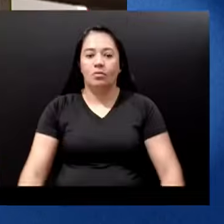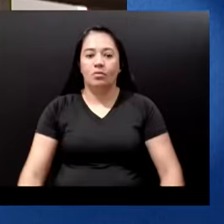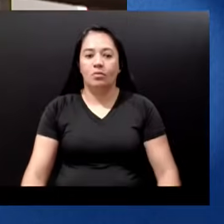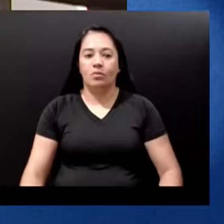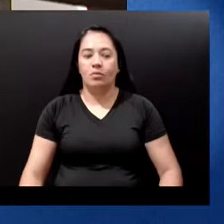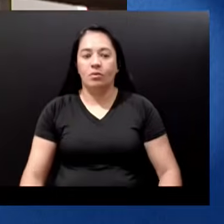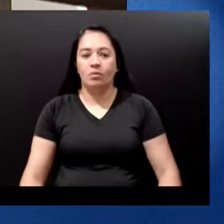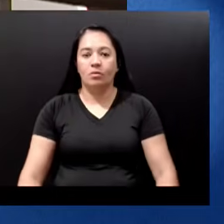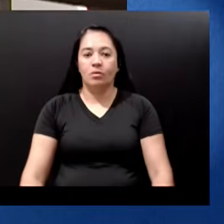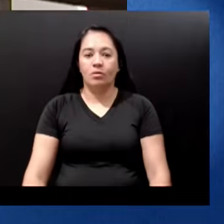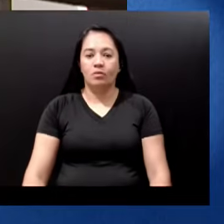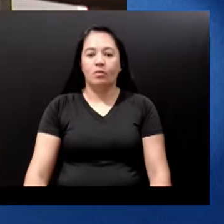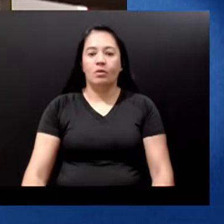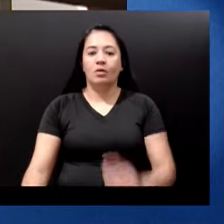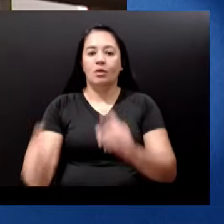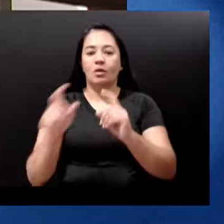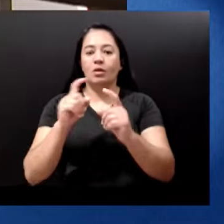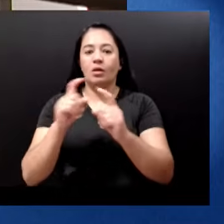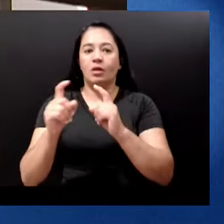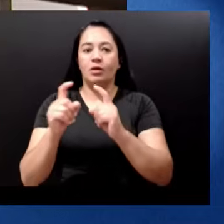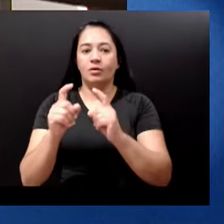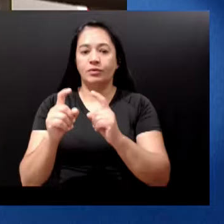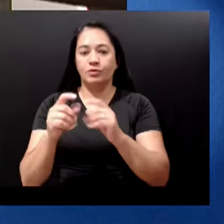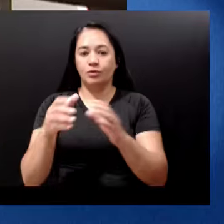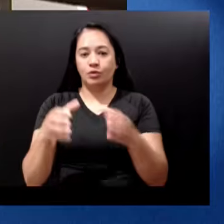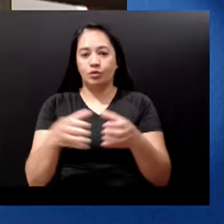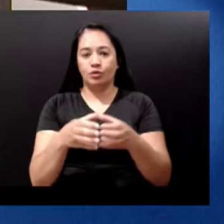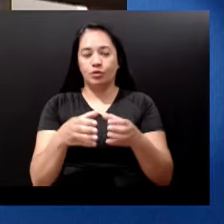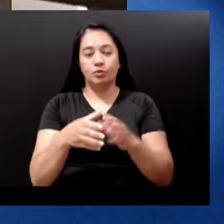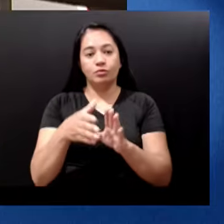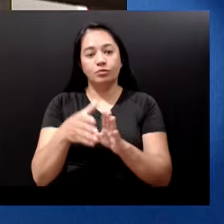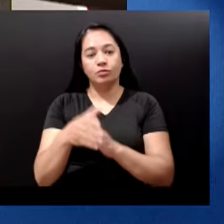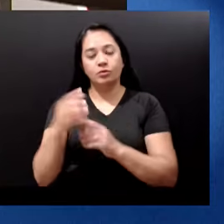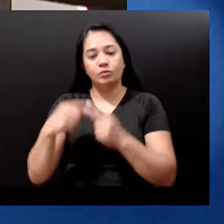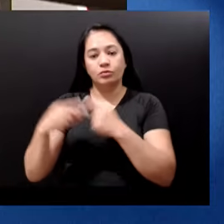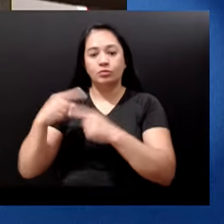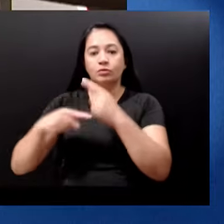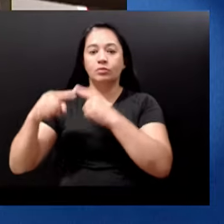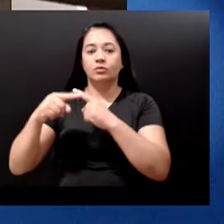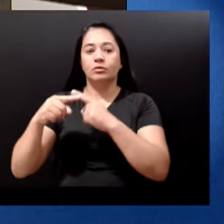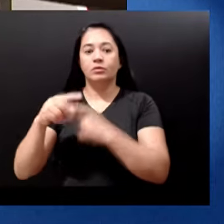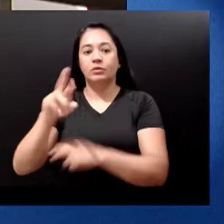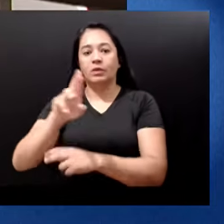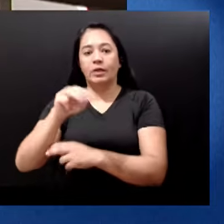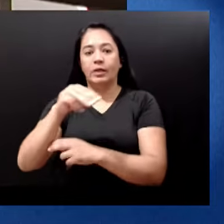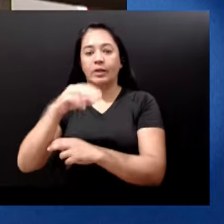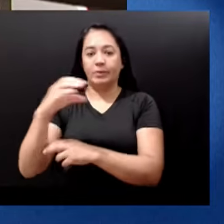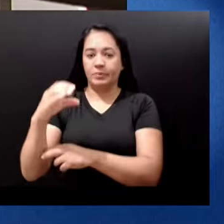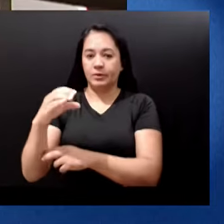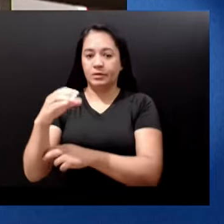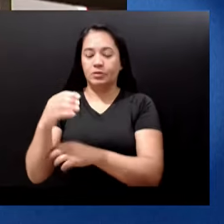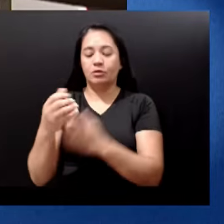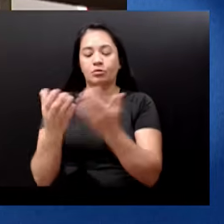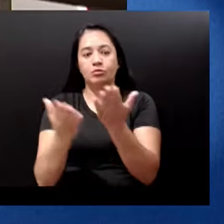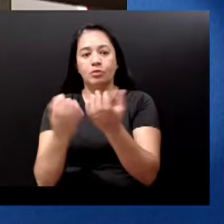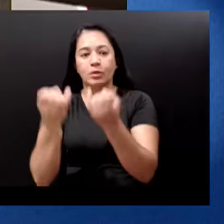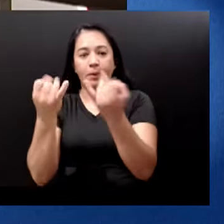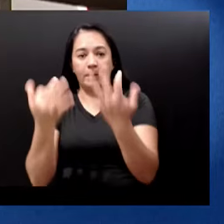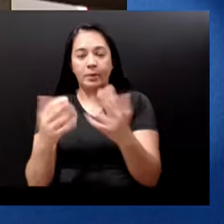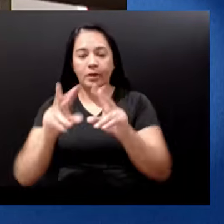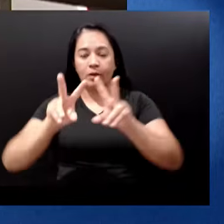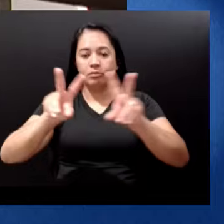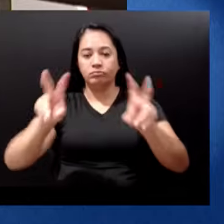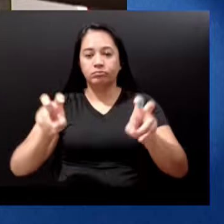Reunião extraordinária do Conselho de Desenvolvimento da RMC trata de assuntos relacionados à